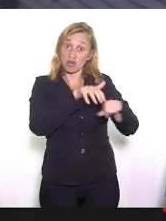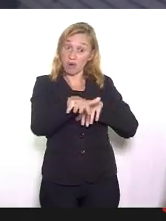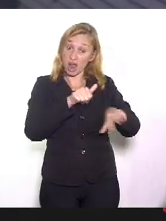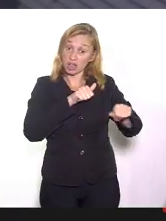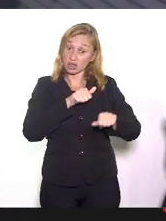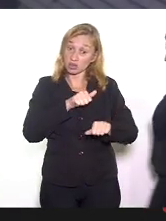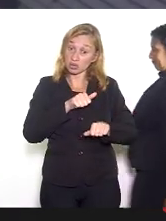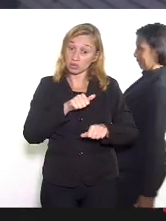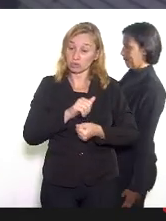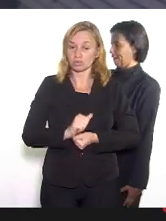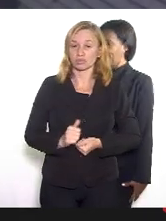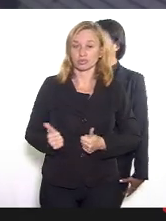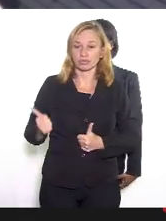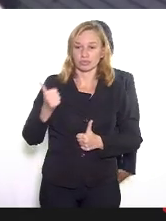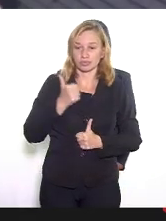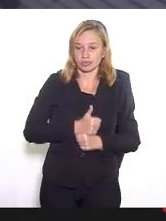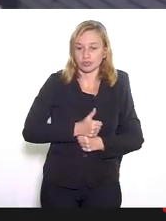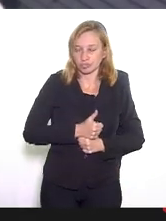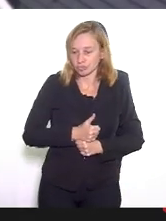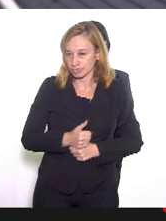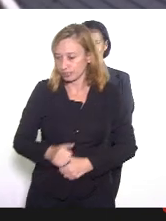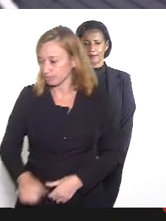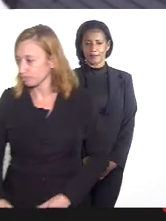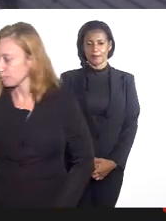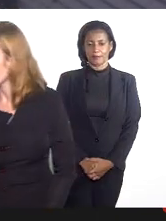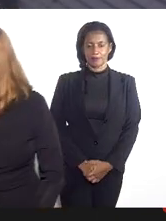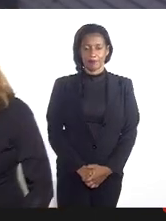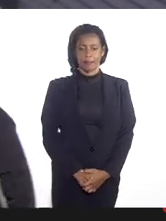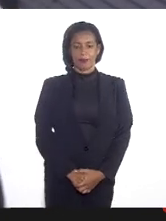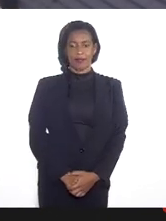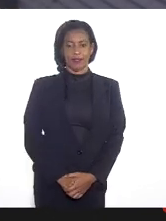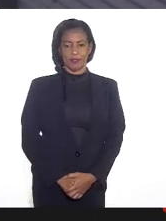que no ato